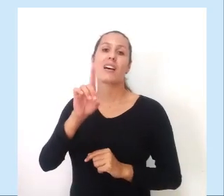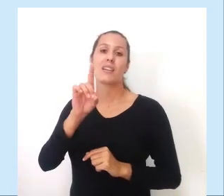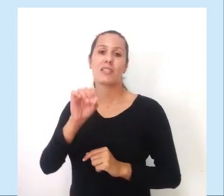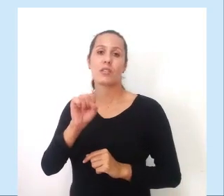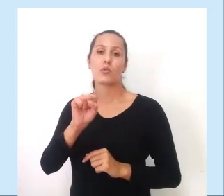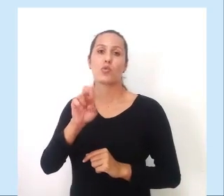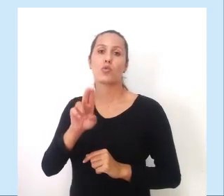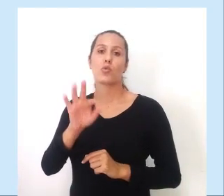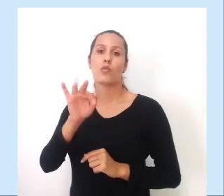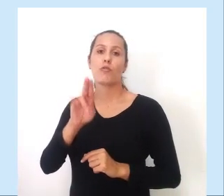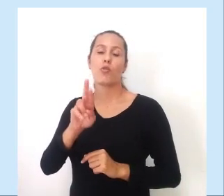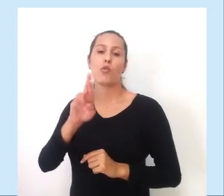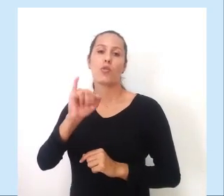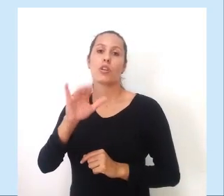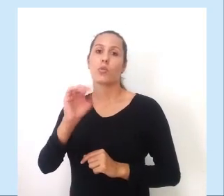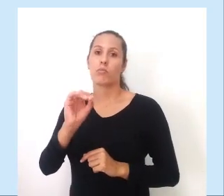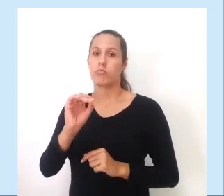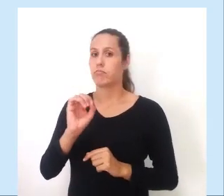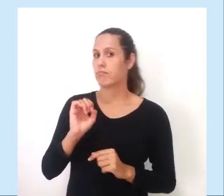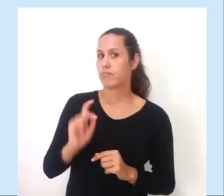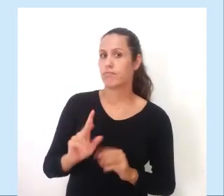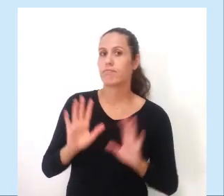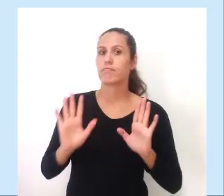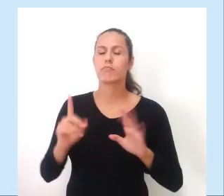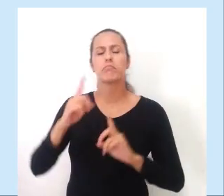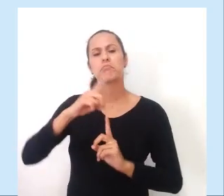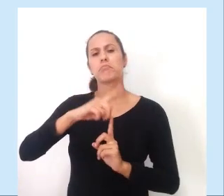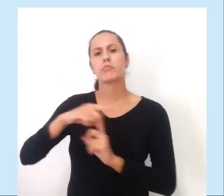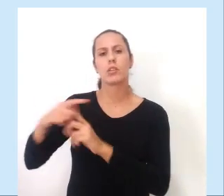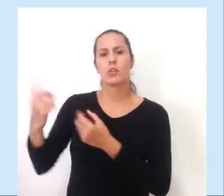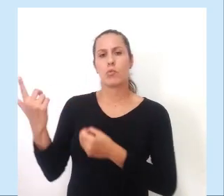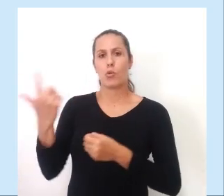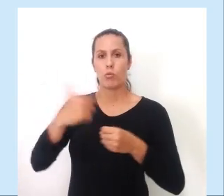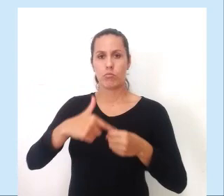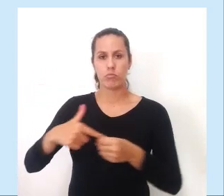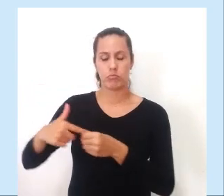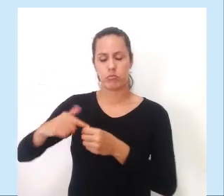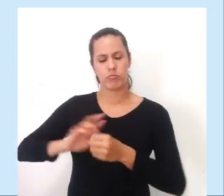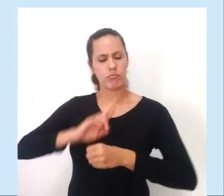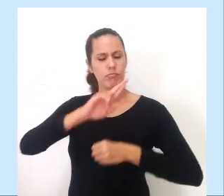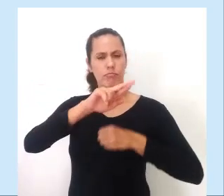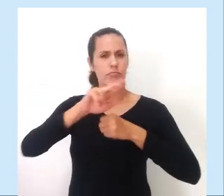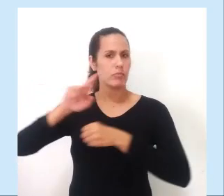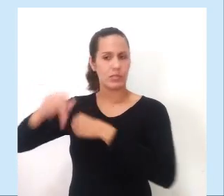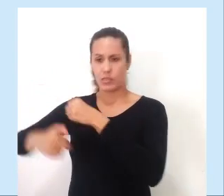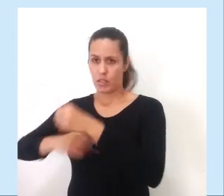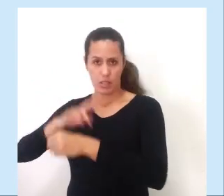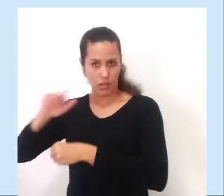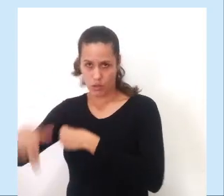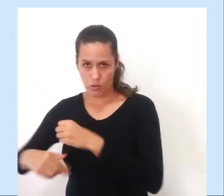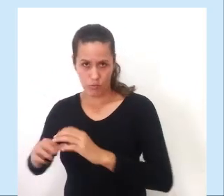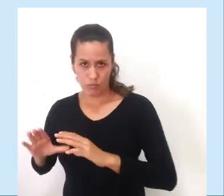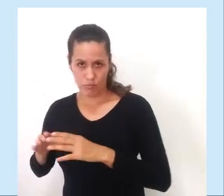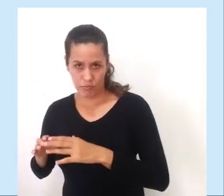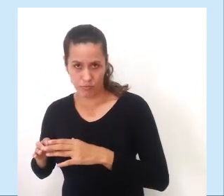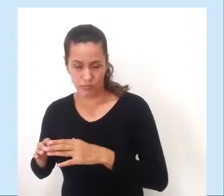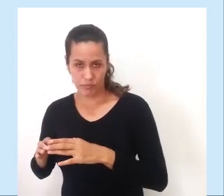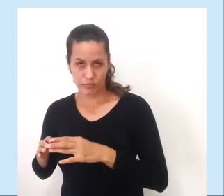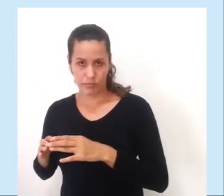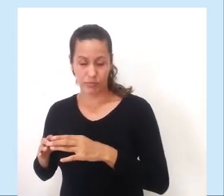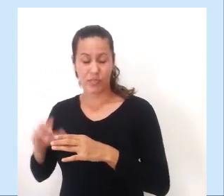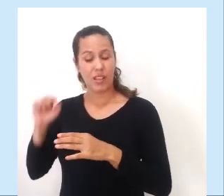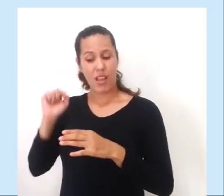mineral seria o ácido sulfúrico, ok? Então, combustíveis não